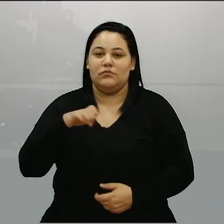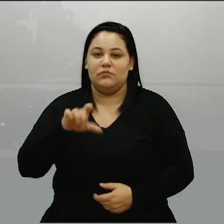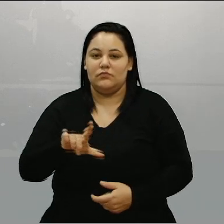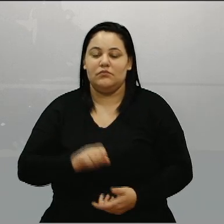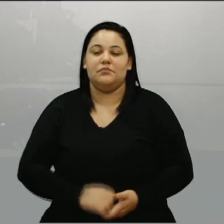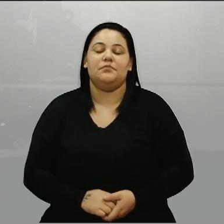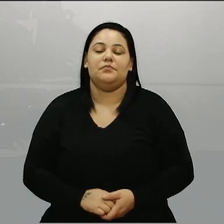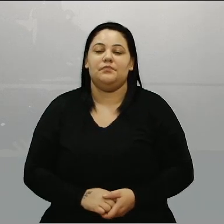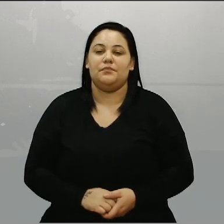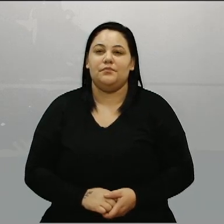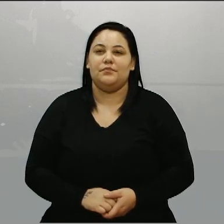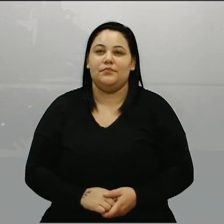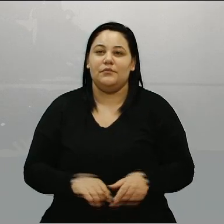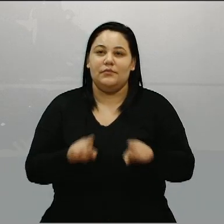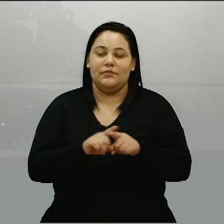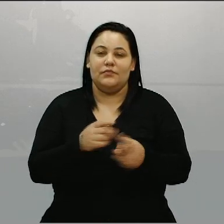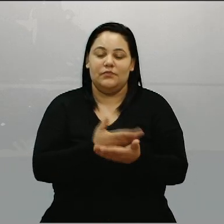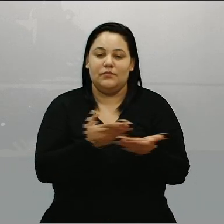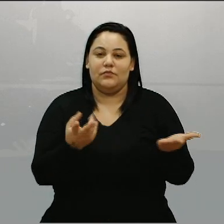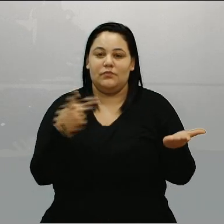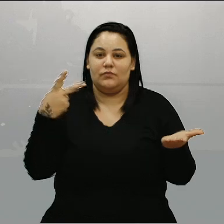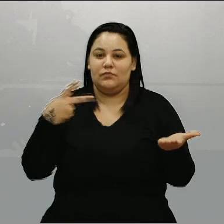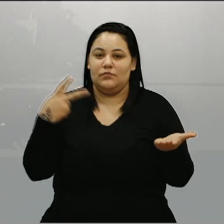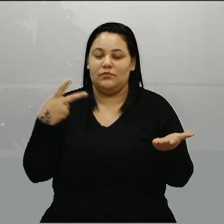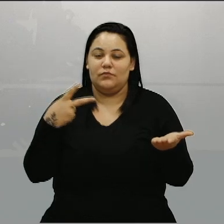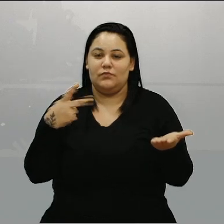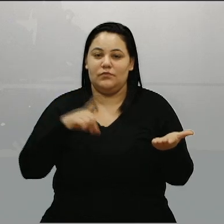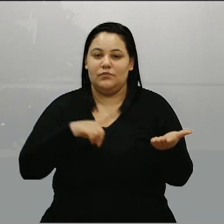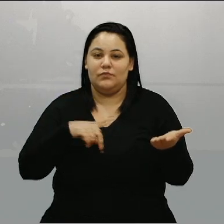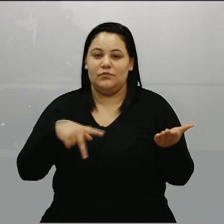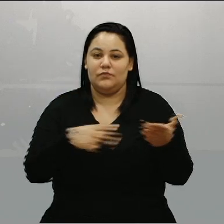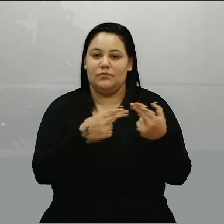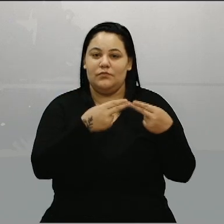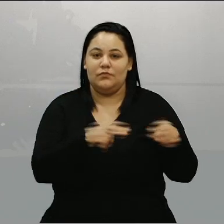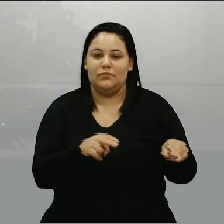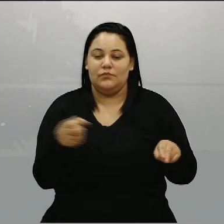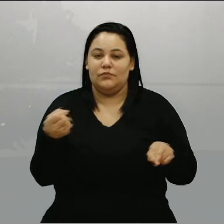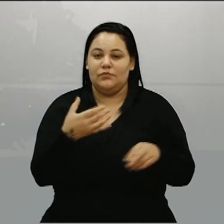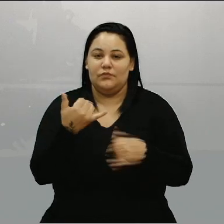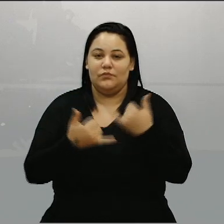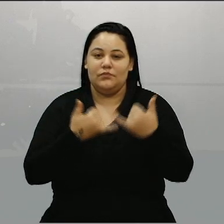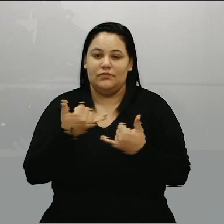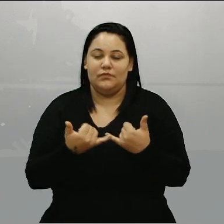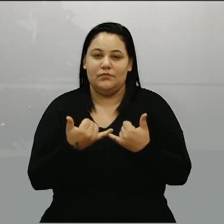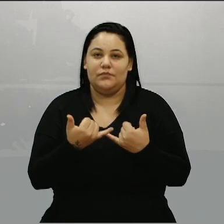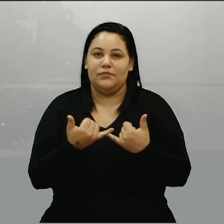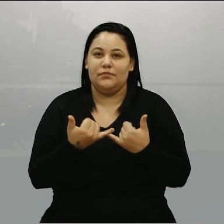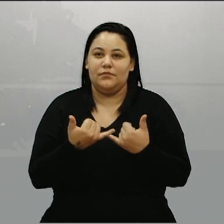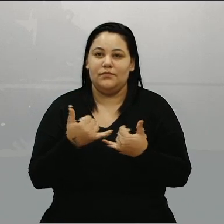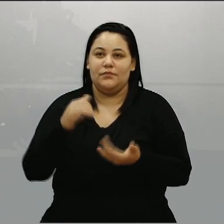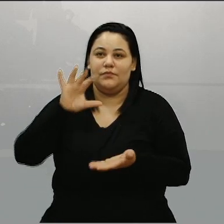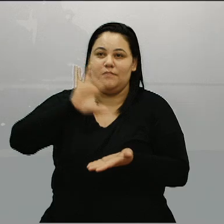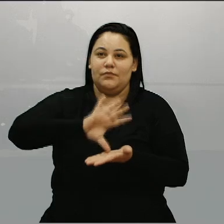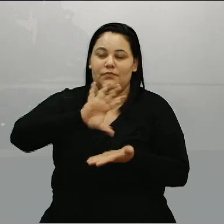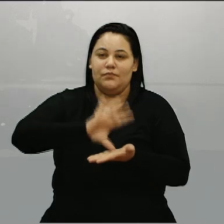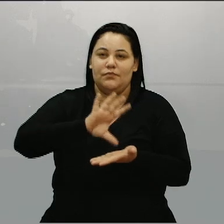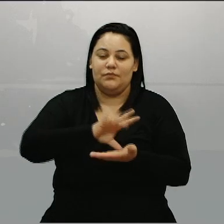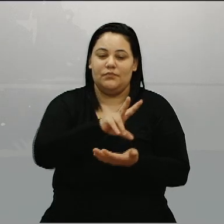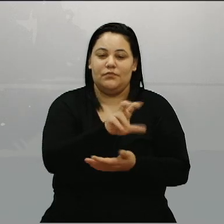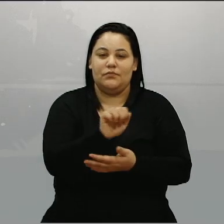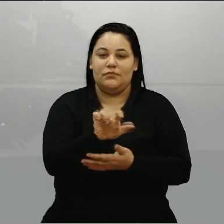Além dos dois espaços que tiveram a inauguração de novos brinquedos, a Praça Vale da